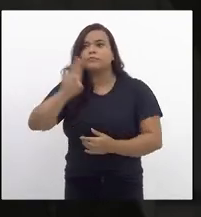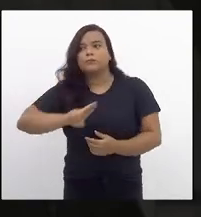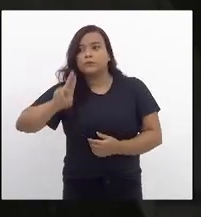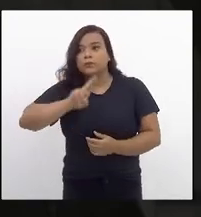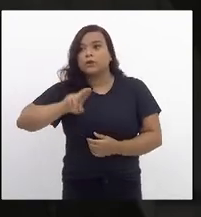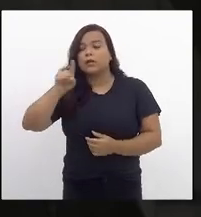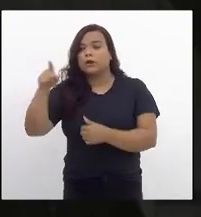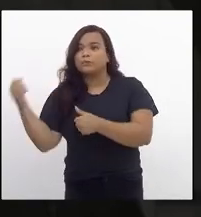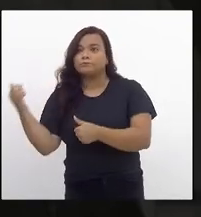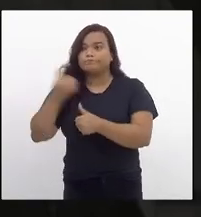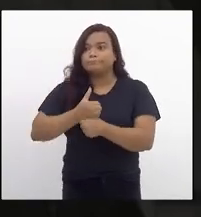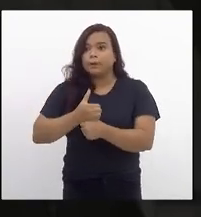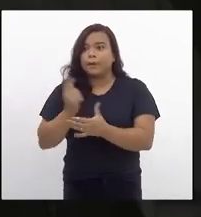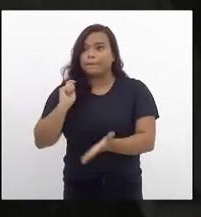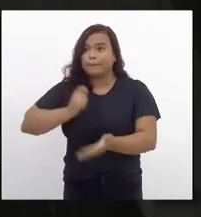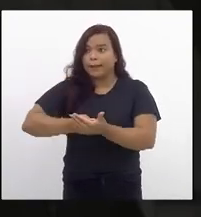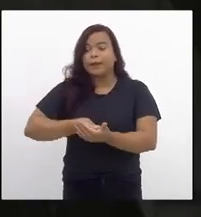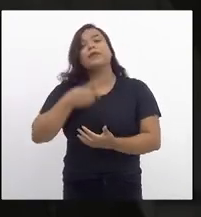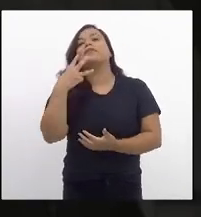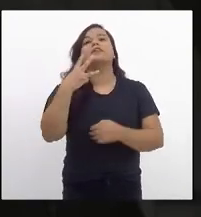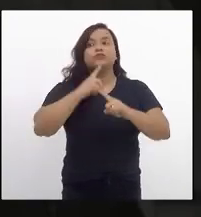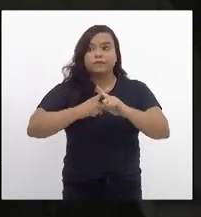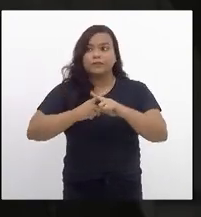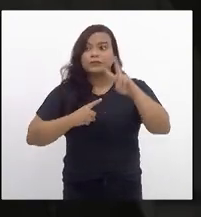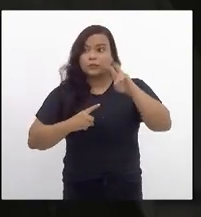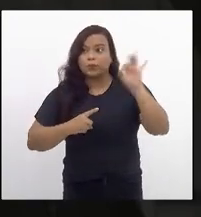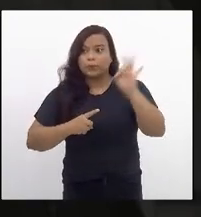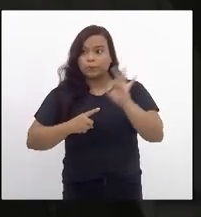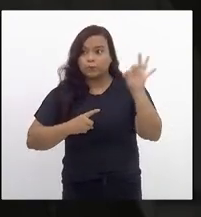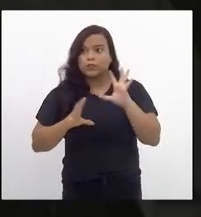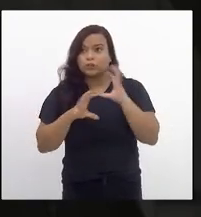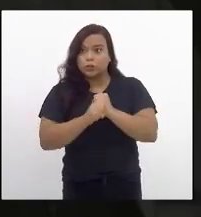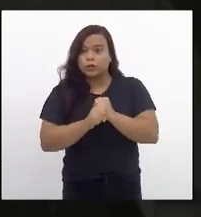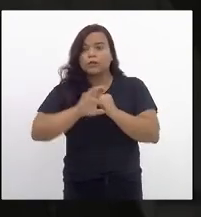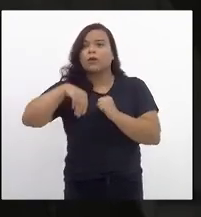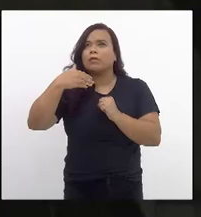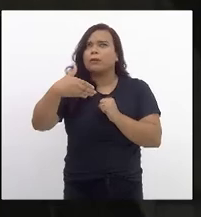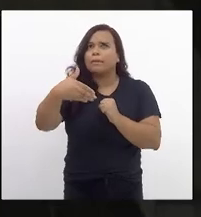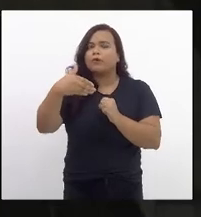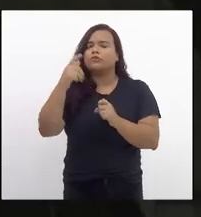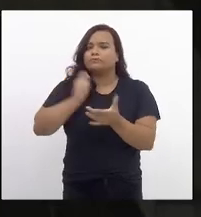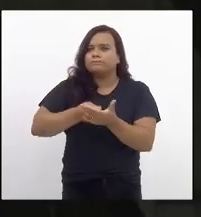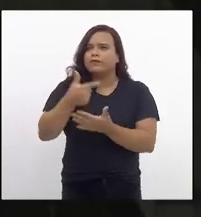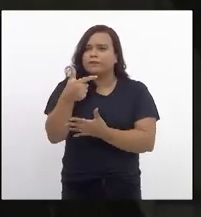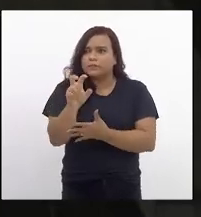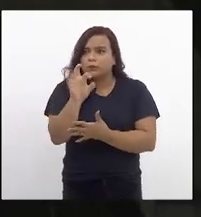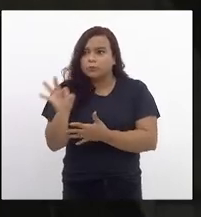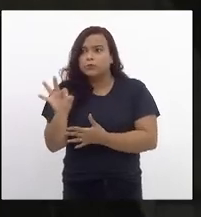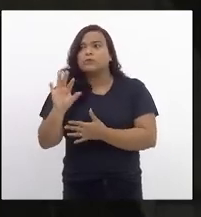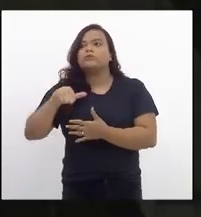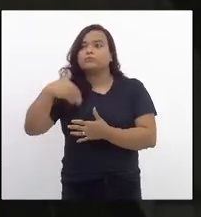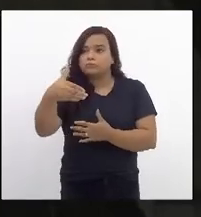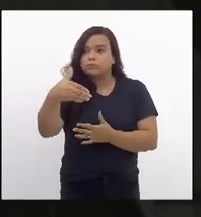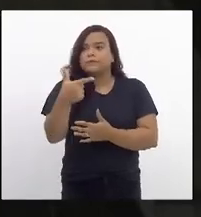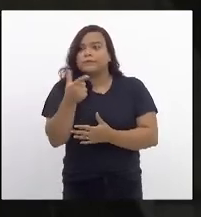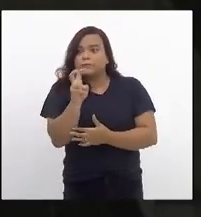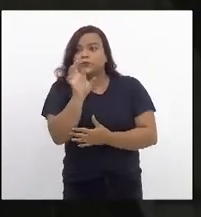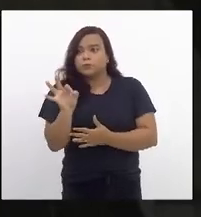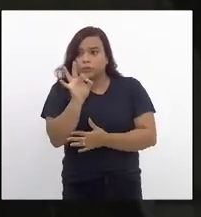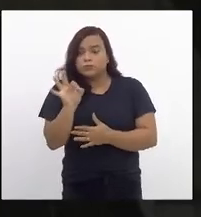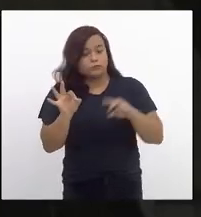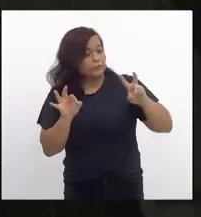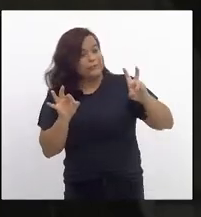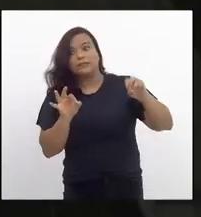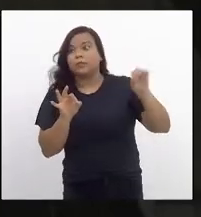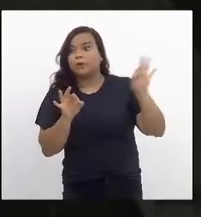paga em 3 vezes 50 por cento do total de reposição depois 25 anos 25 e esse cinquenta por cento já